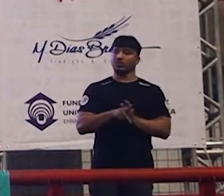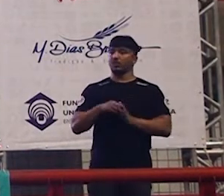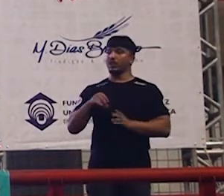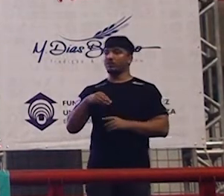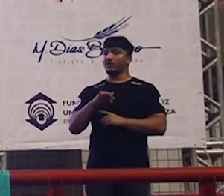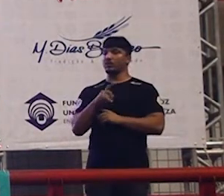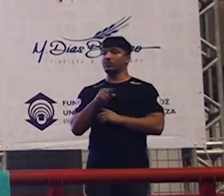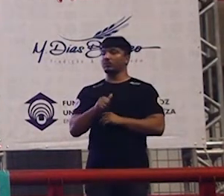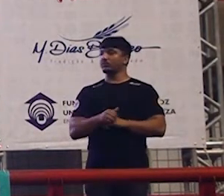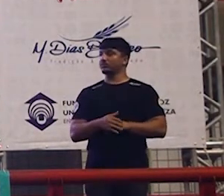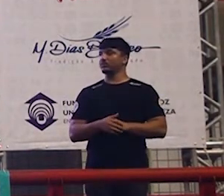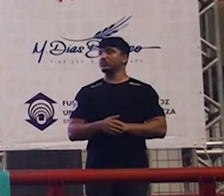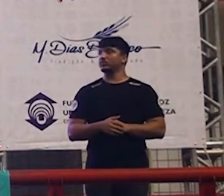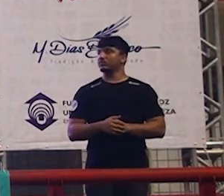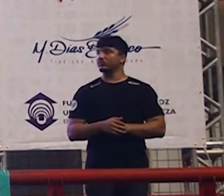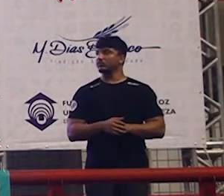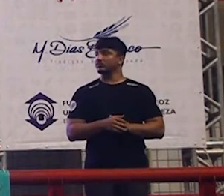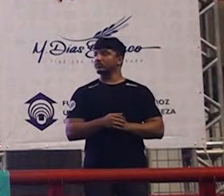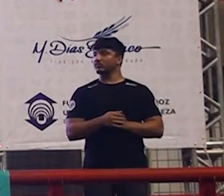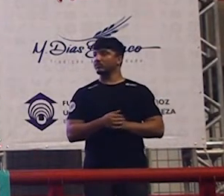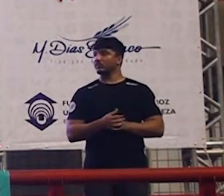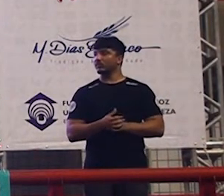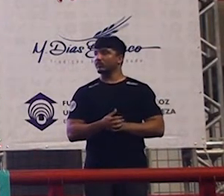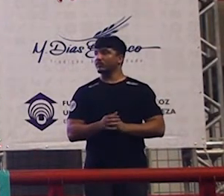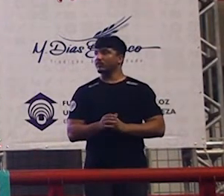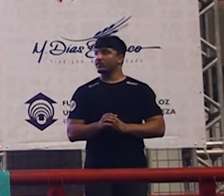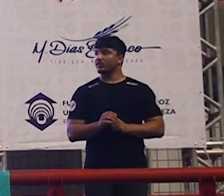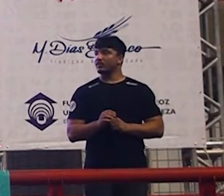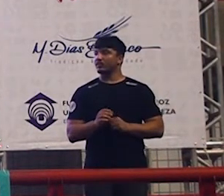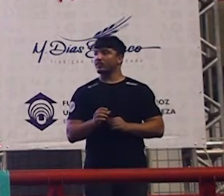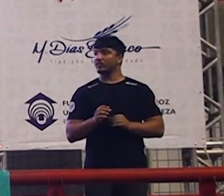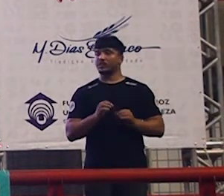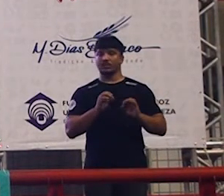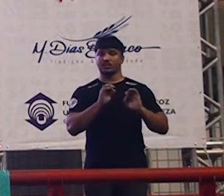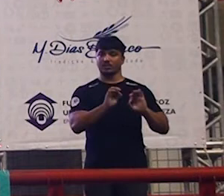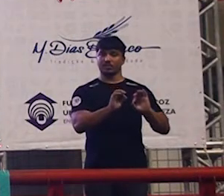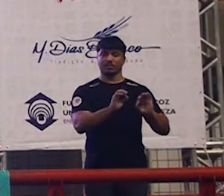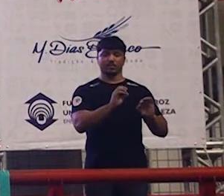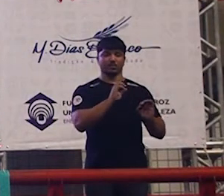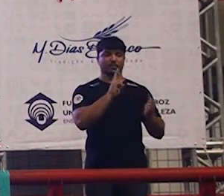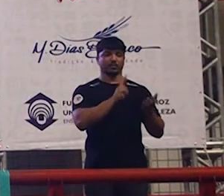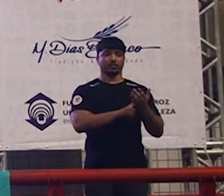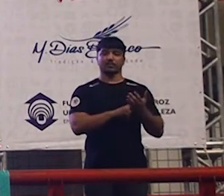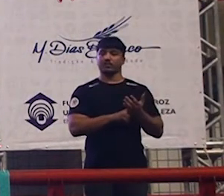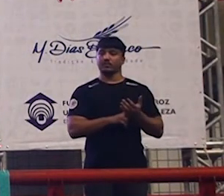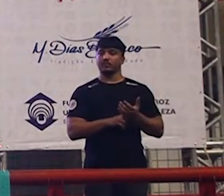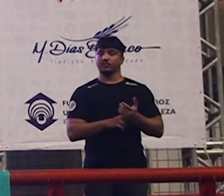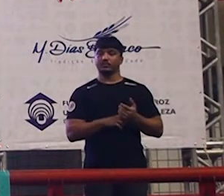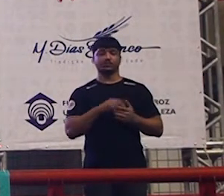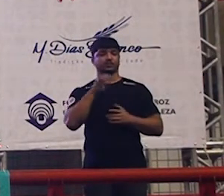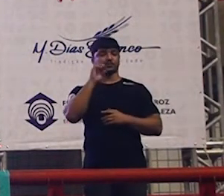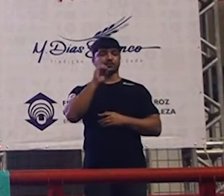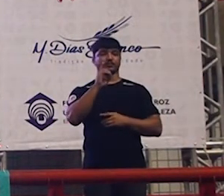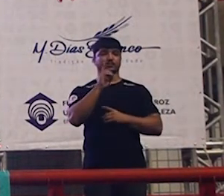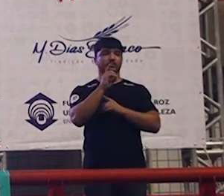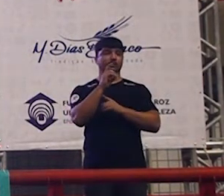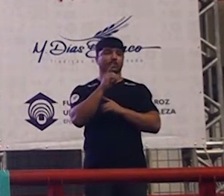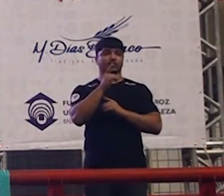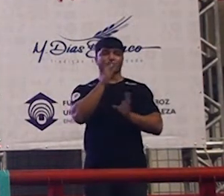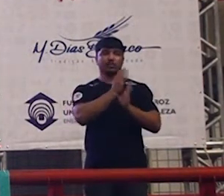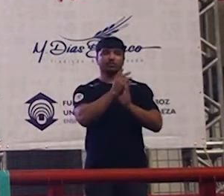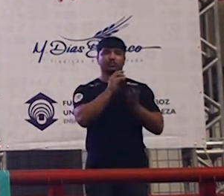Mafalda? Na contradição da opinião de Manolito evidenciada no último quadrinho. Ele é incoerente